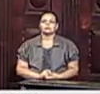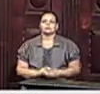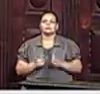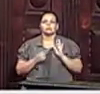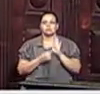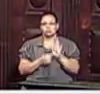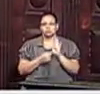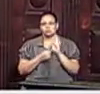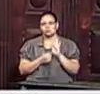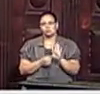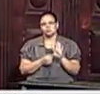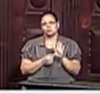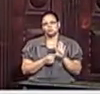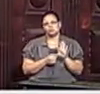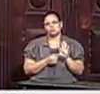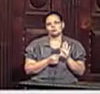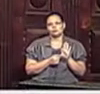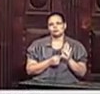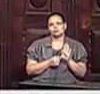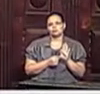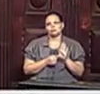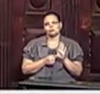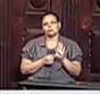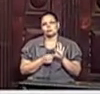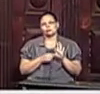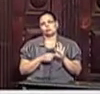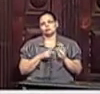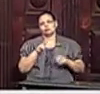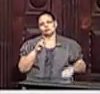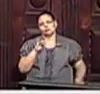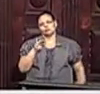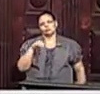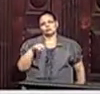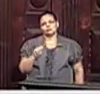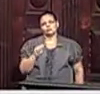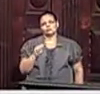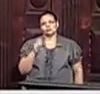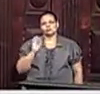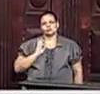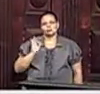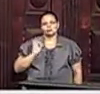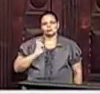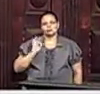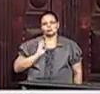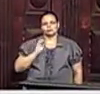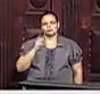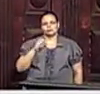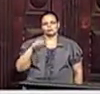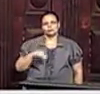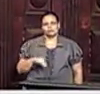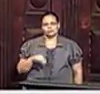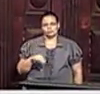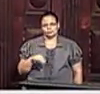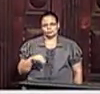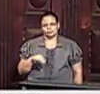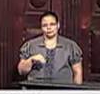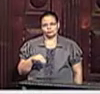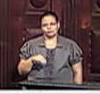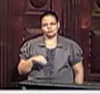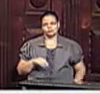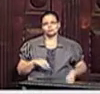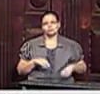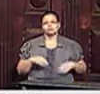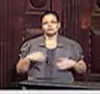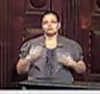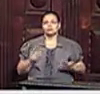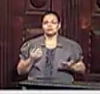apresentou os dados da vitimização do policial militar no nosso estado. E